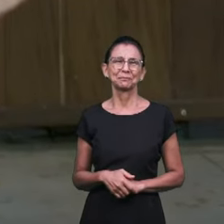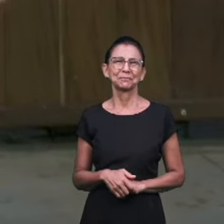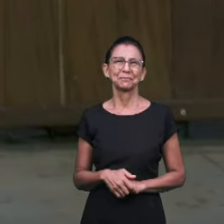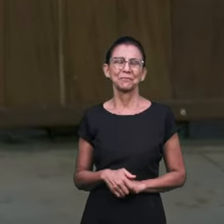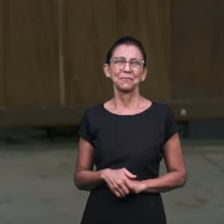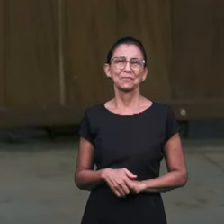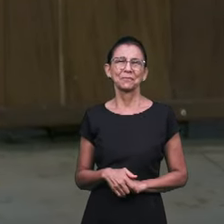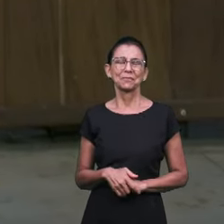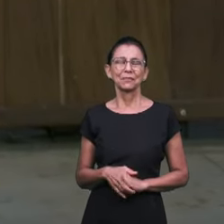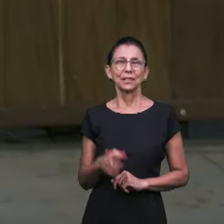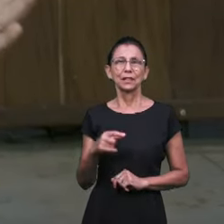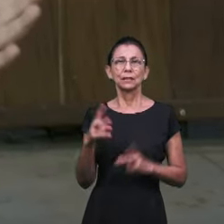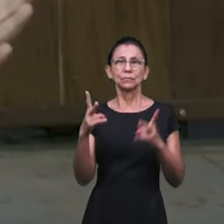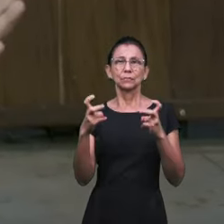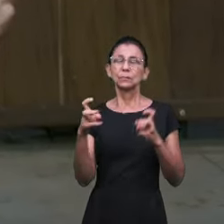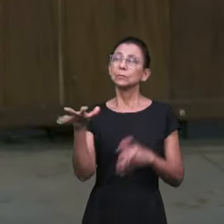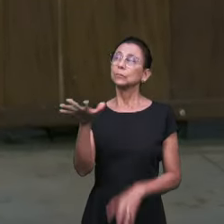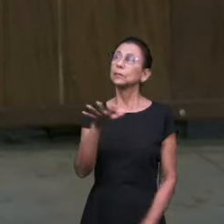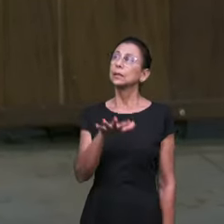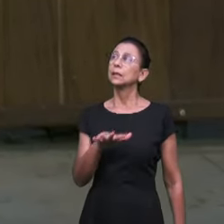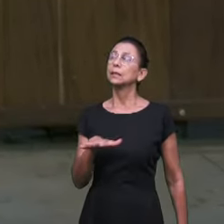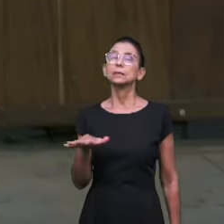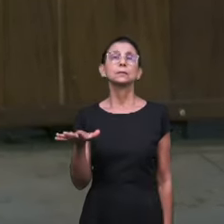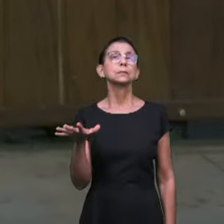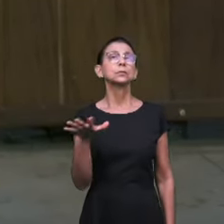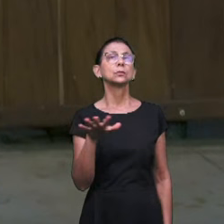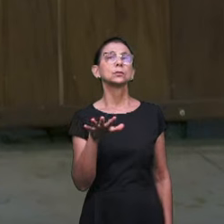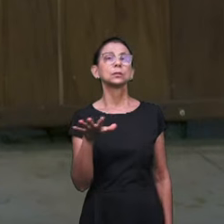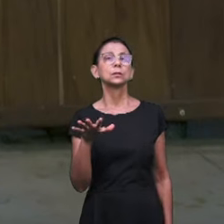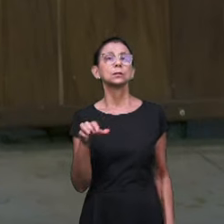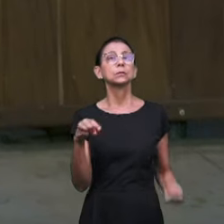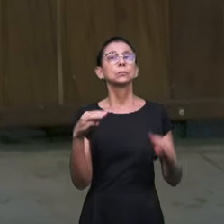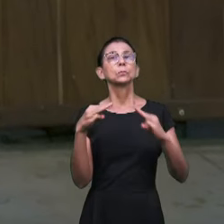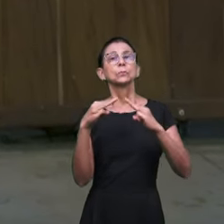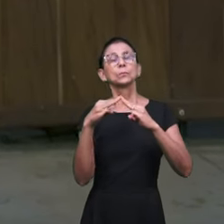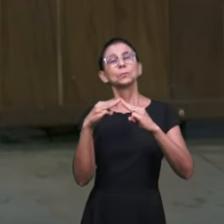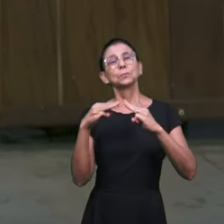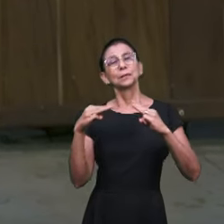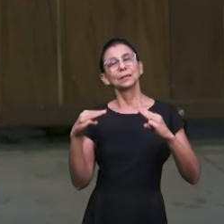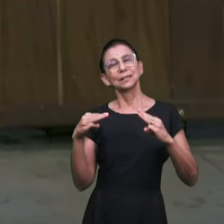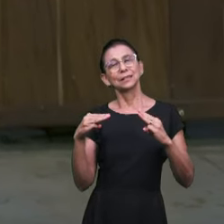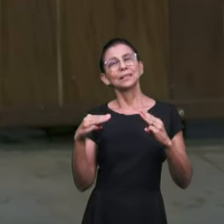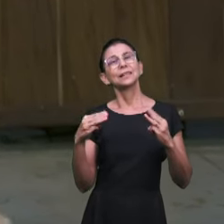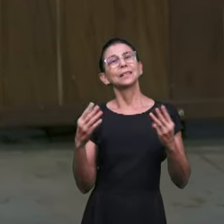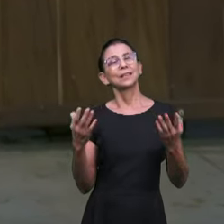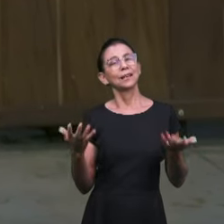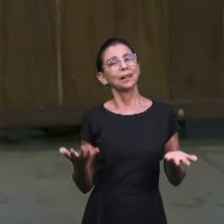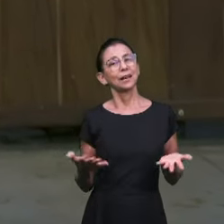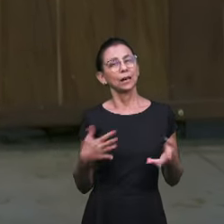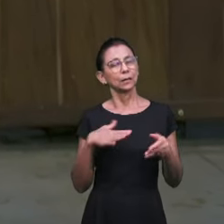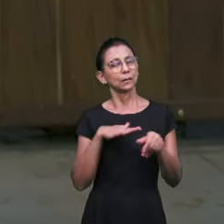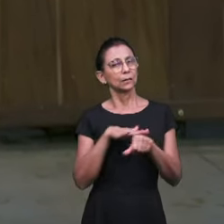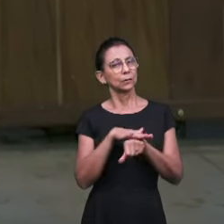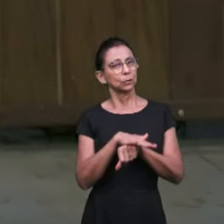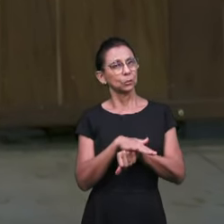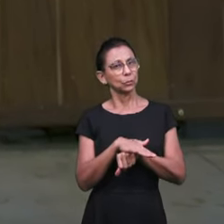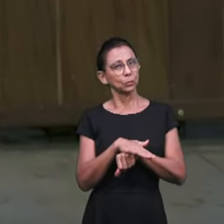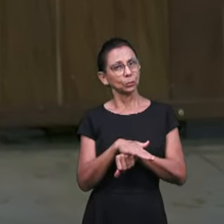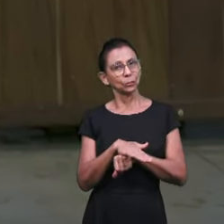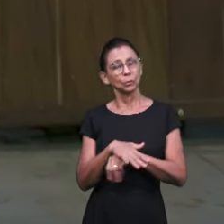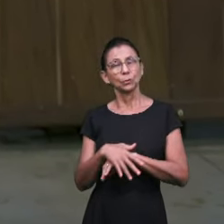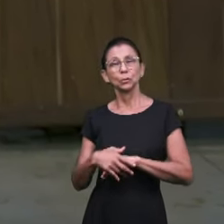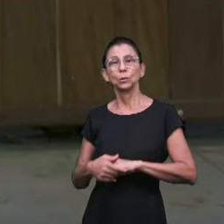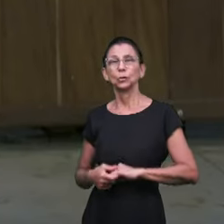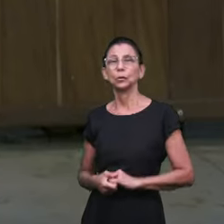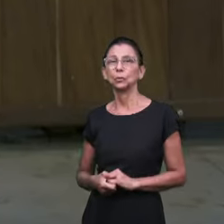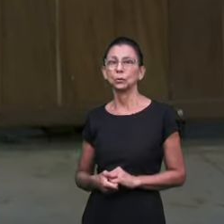nós estamos aqui num ambiente que é o ambiente do Manaim, porque aqui, agora à noite, estamos transmitindo essa